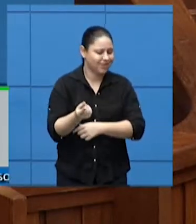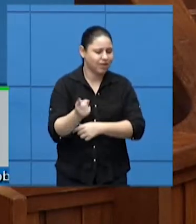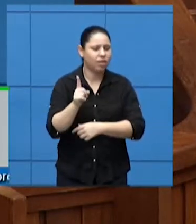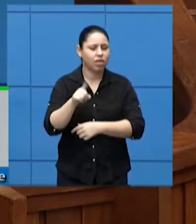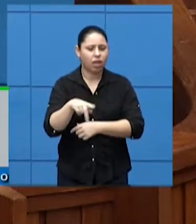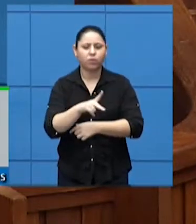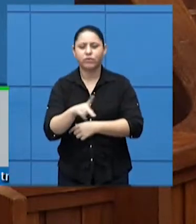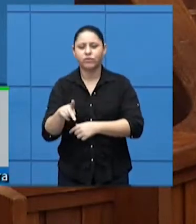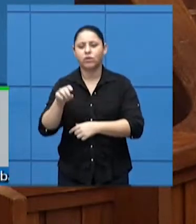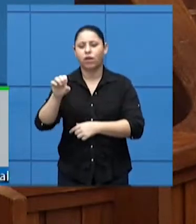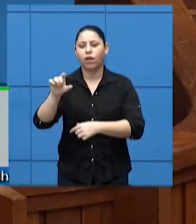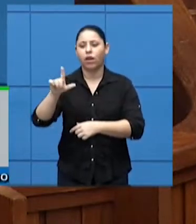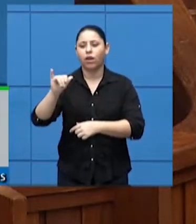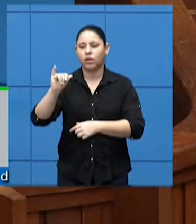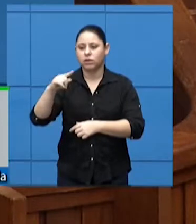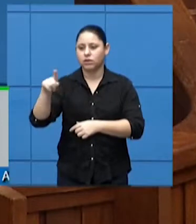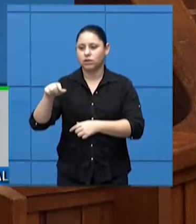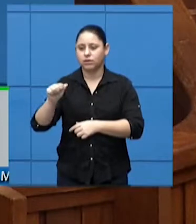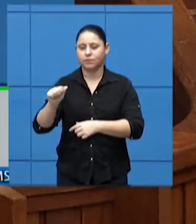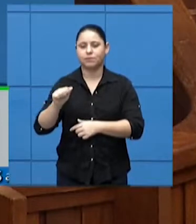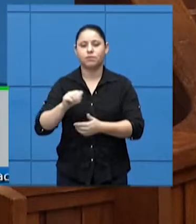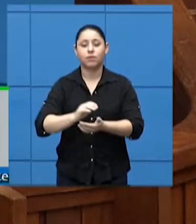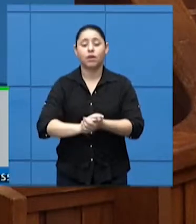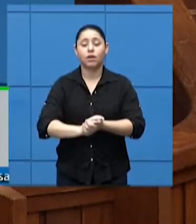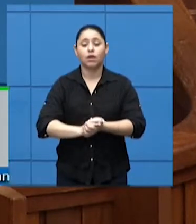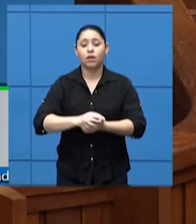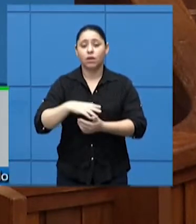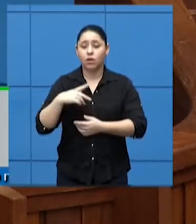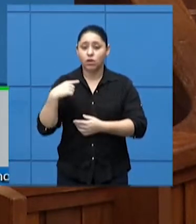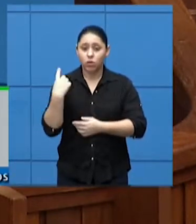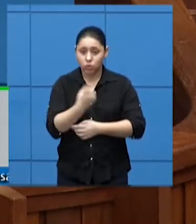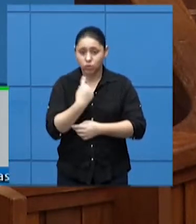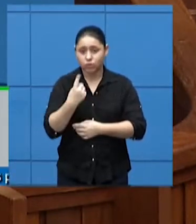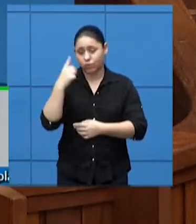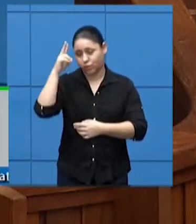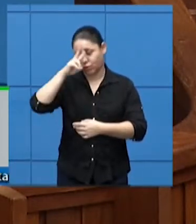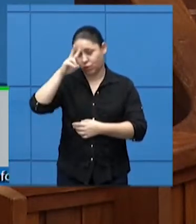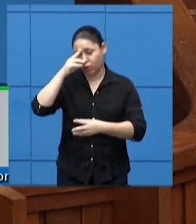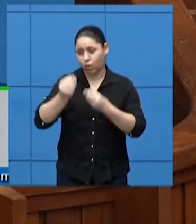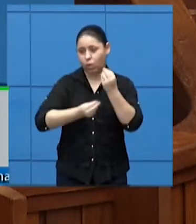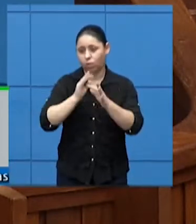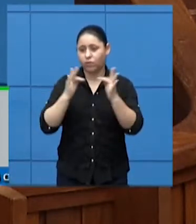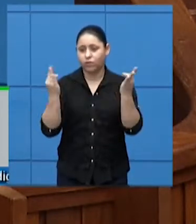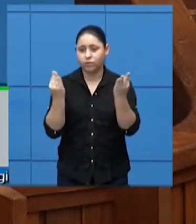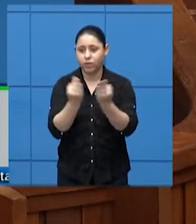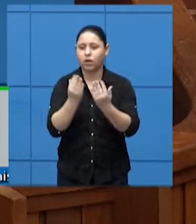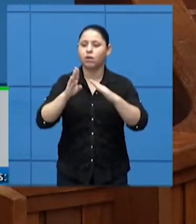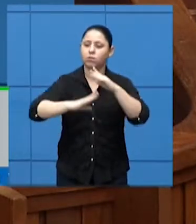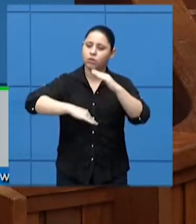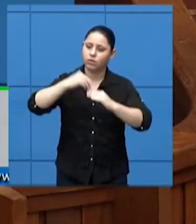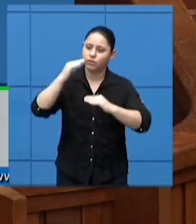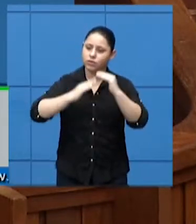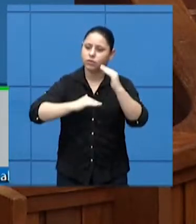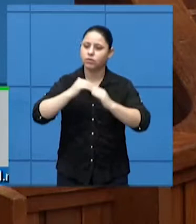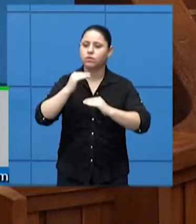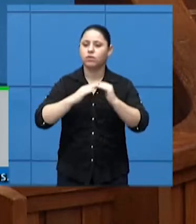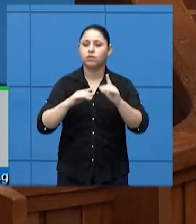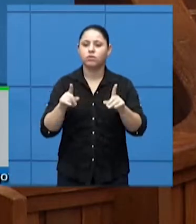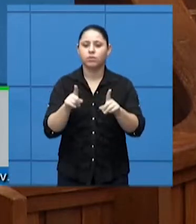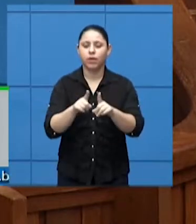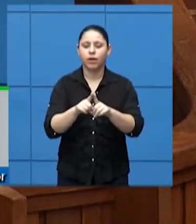professora Elisa? E a nossa história, como família e como profissionais,